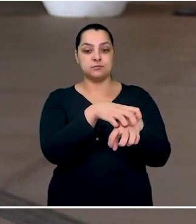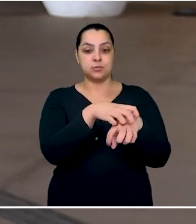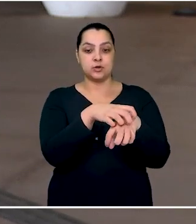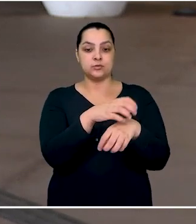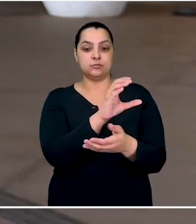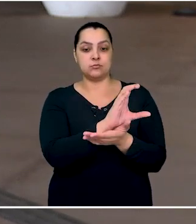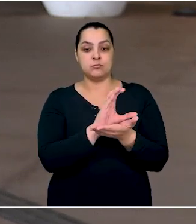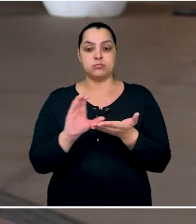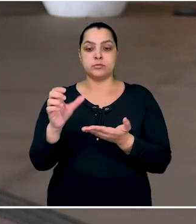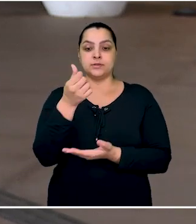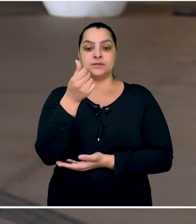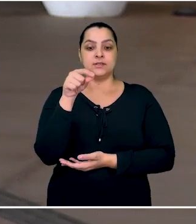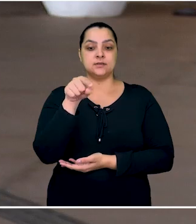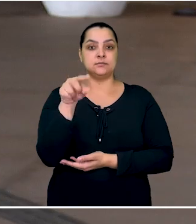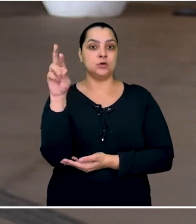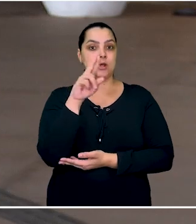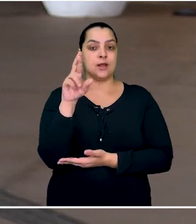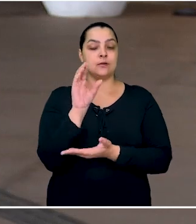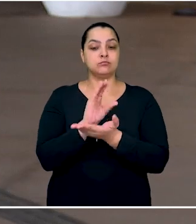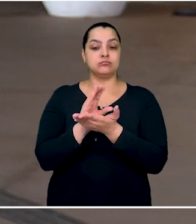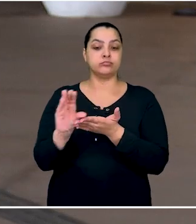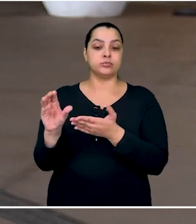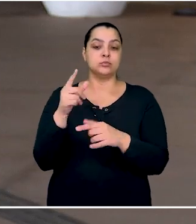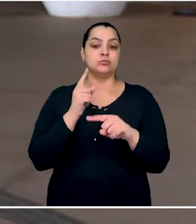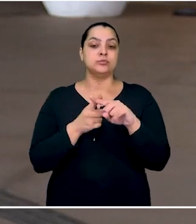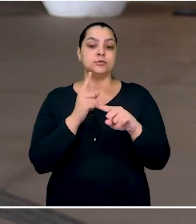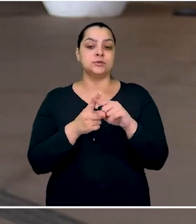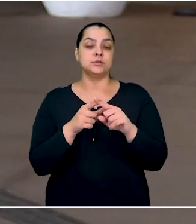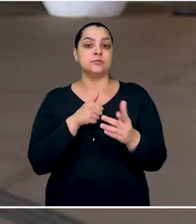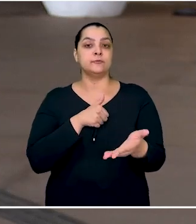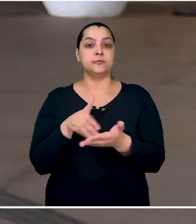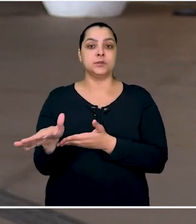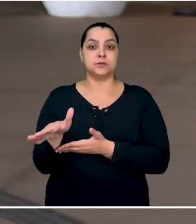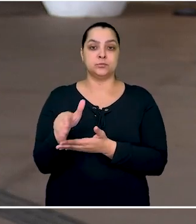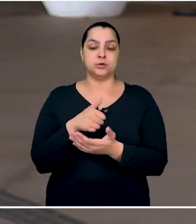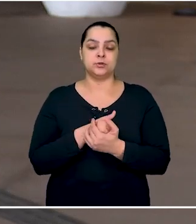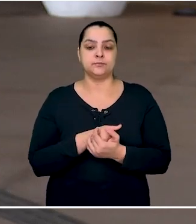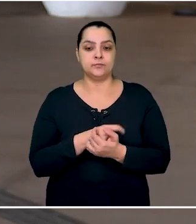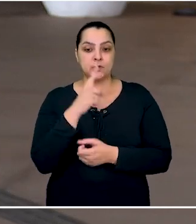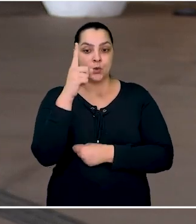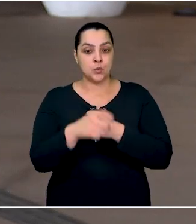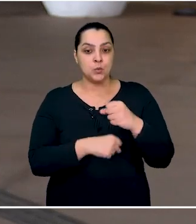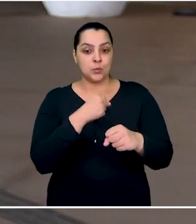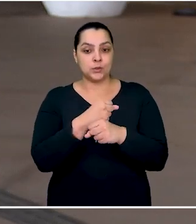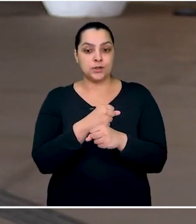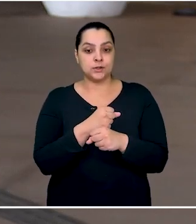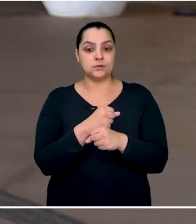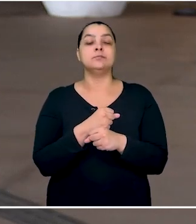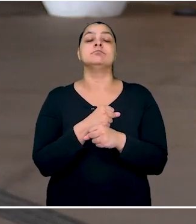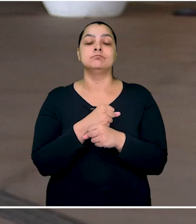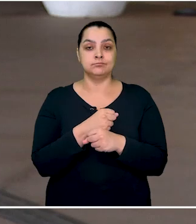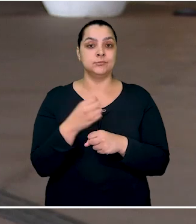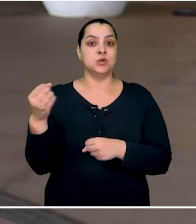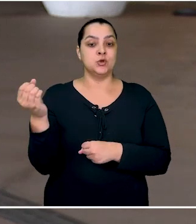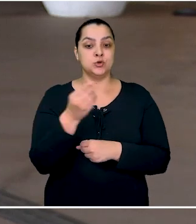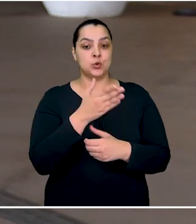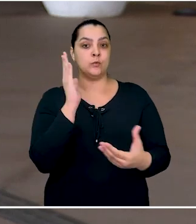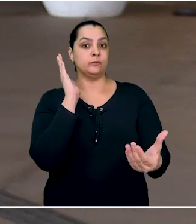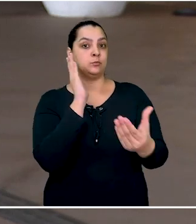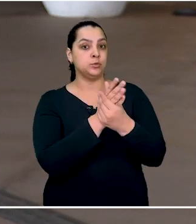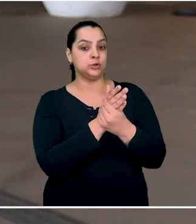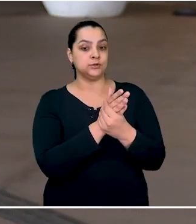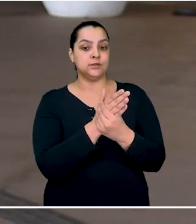transportes para receber R$ 6.000 de indenização após ter sido demitido. Um ano depois, ele entrou com uma nova